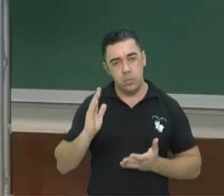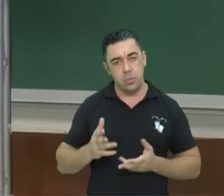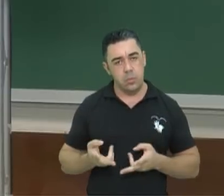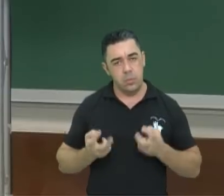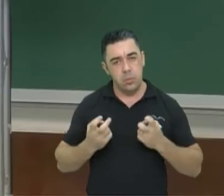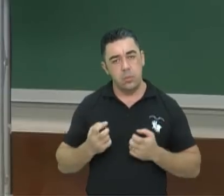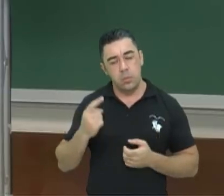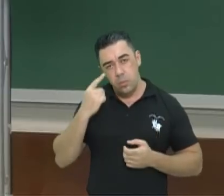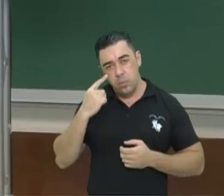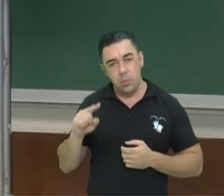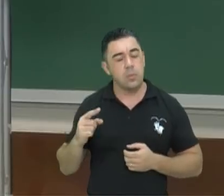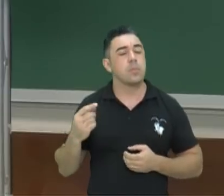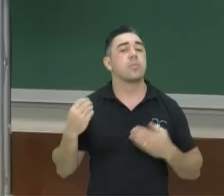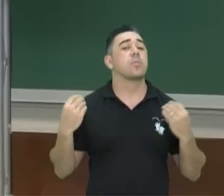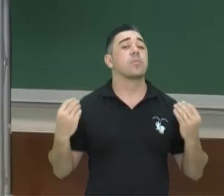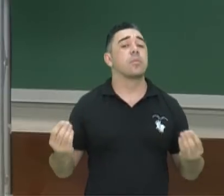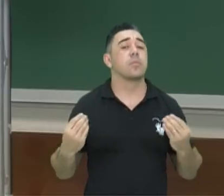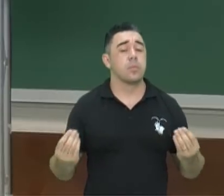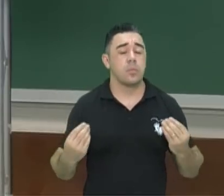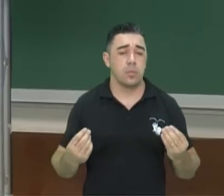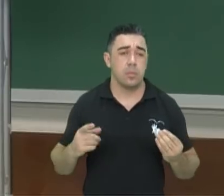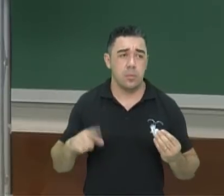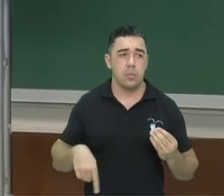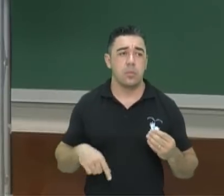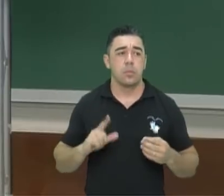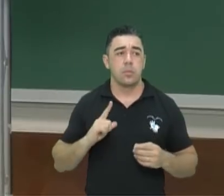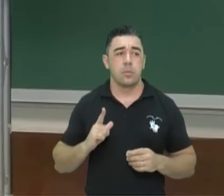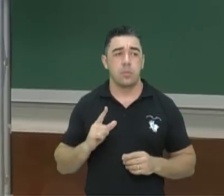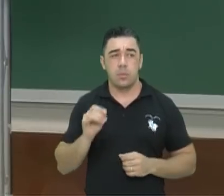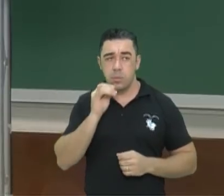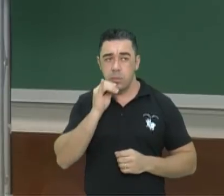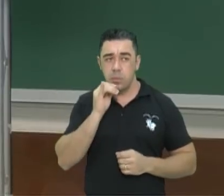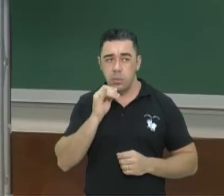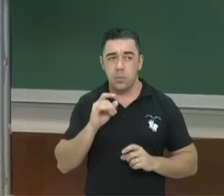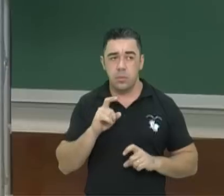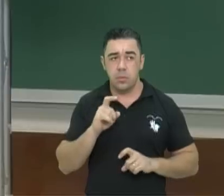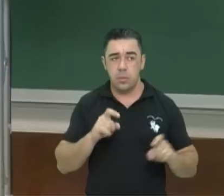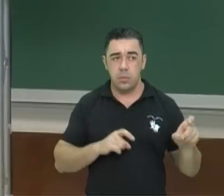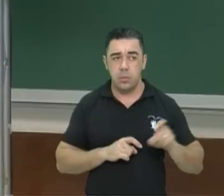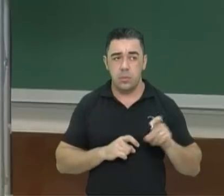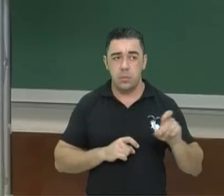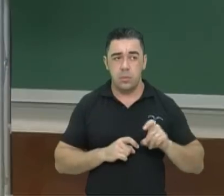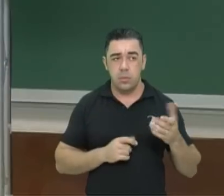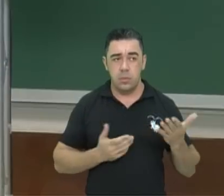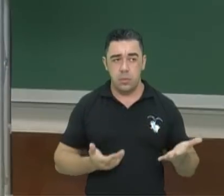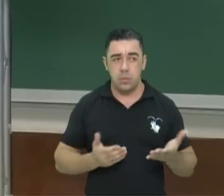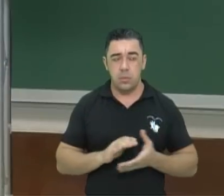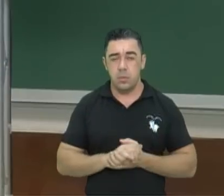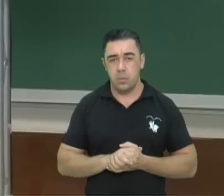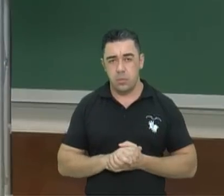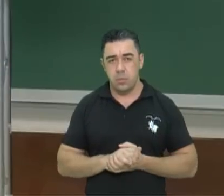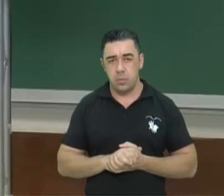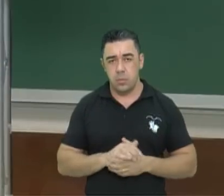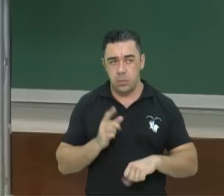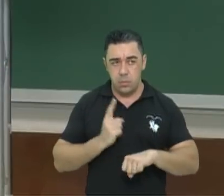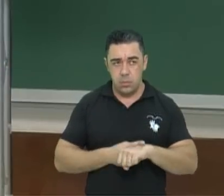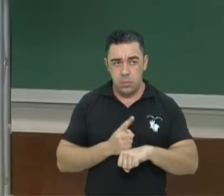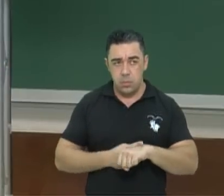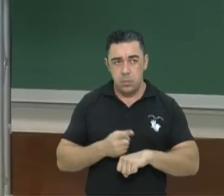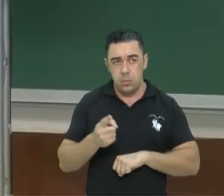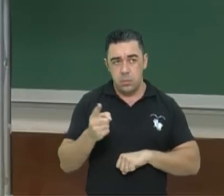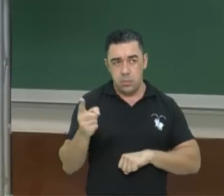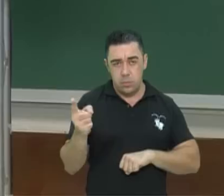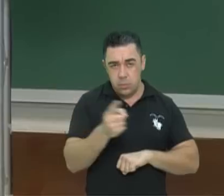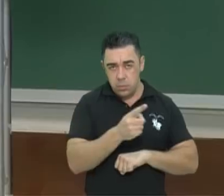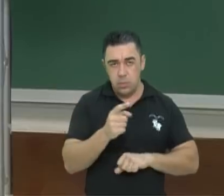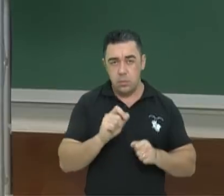que eles são semelhantes. Quanto é que vai ser o valor de x, tá? Então, eu vou te dar um tempo aí para